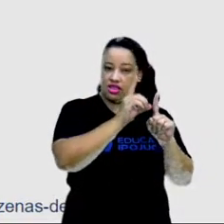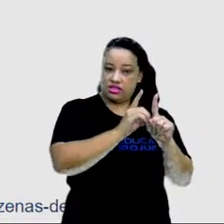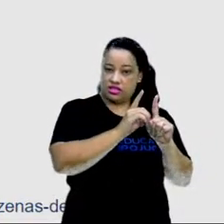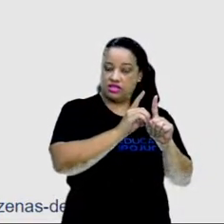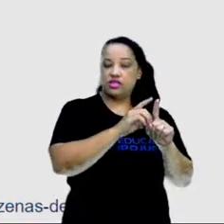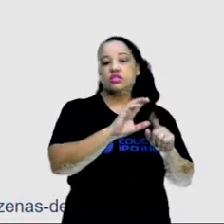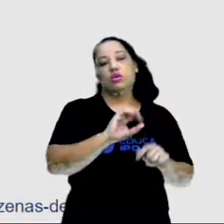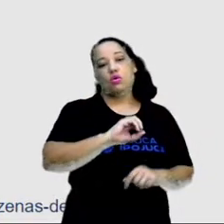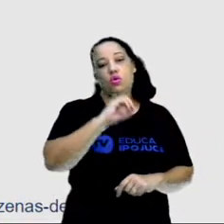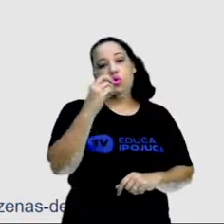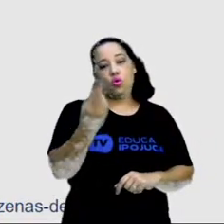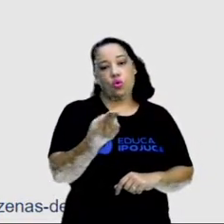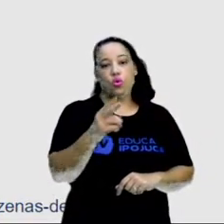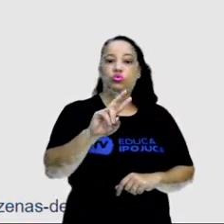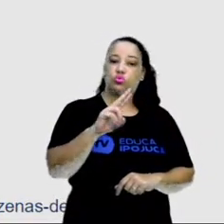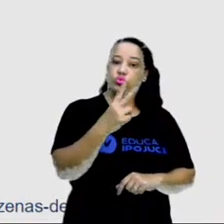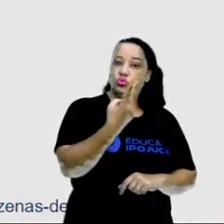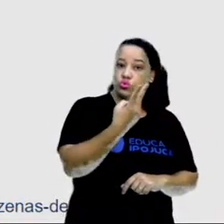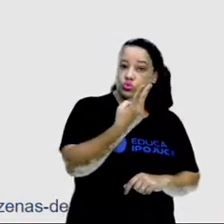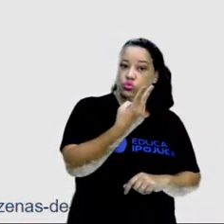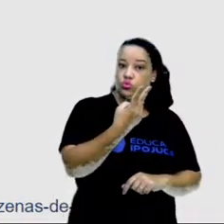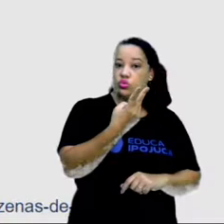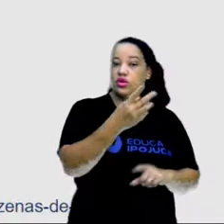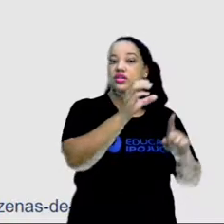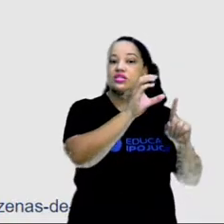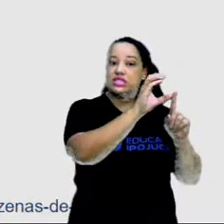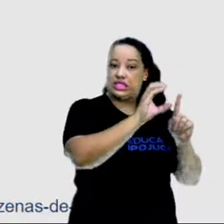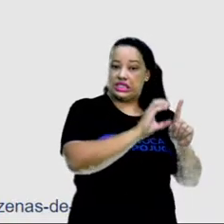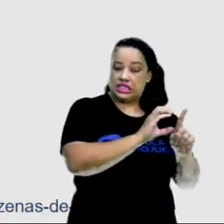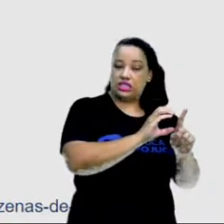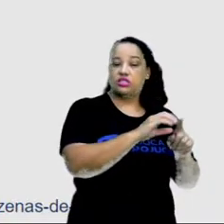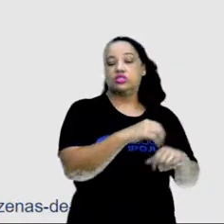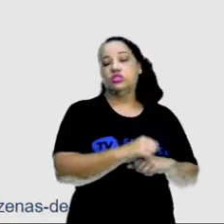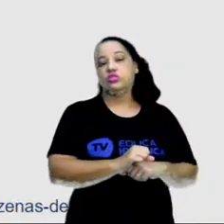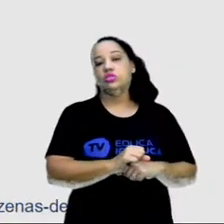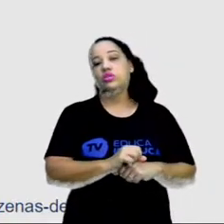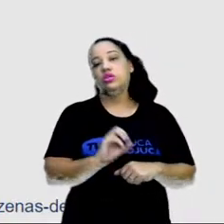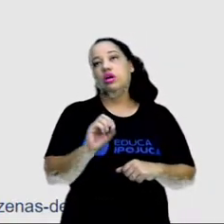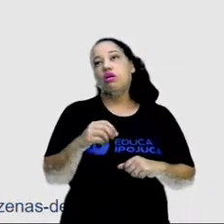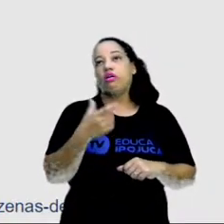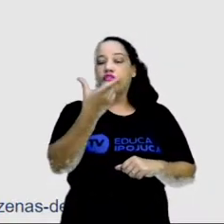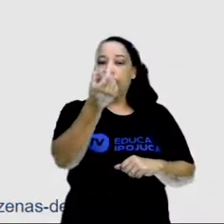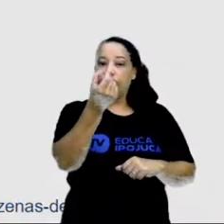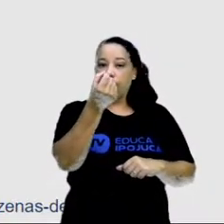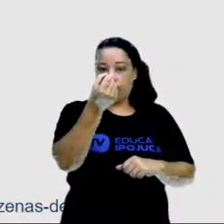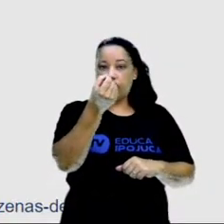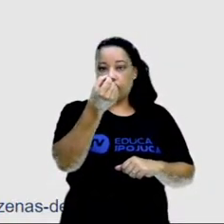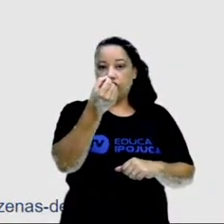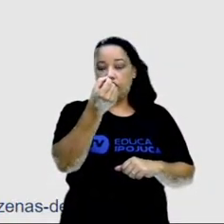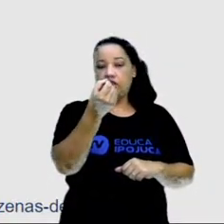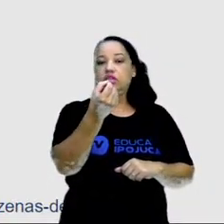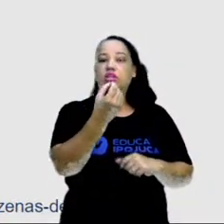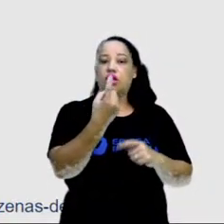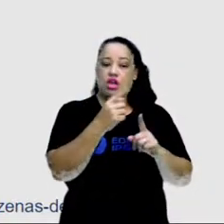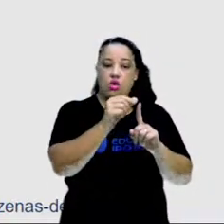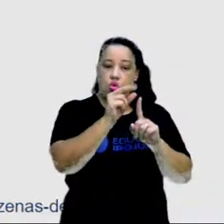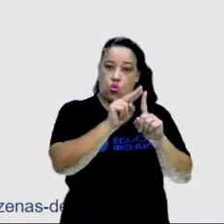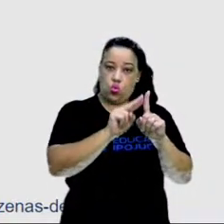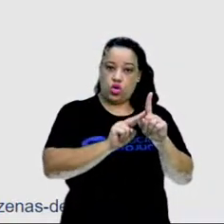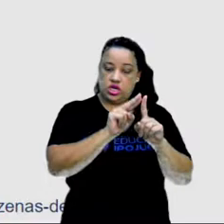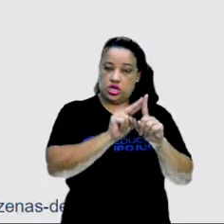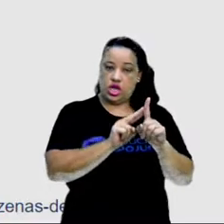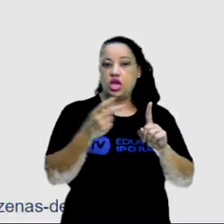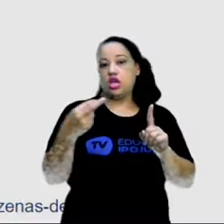seja, duas centenas. 20 unidades é igual a duas